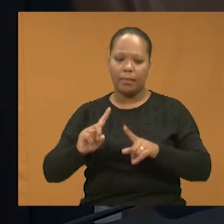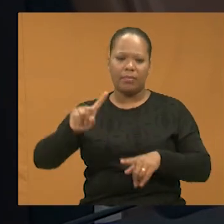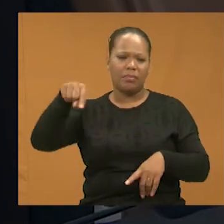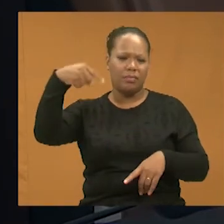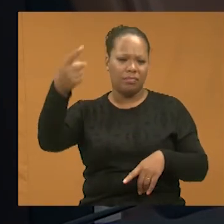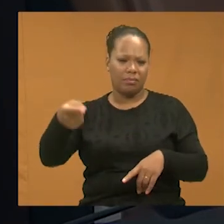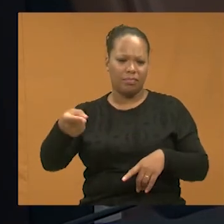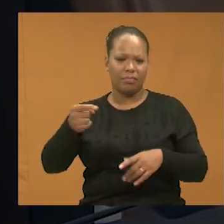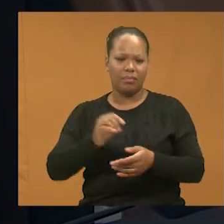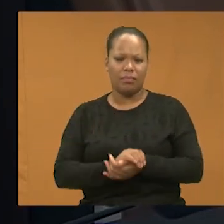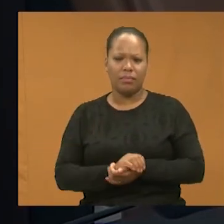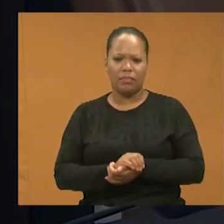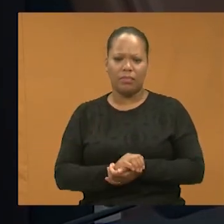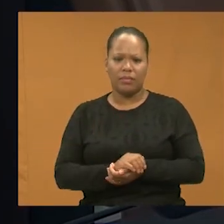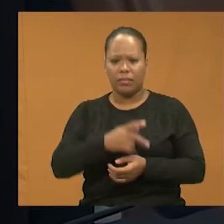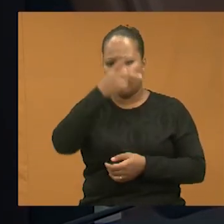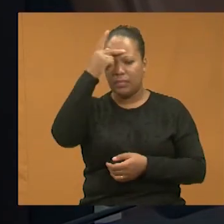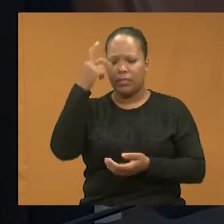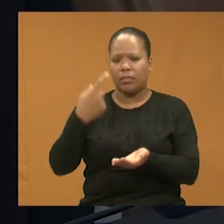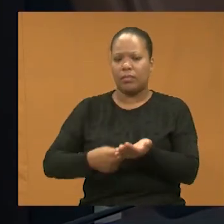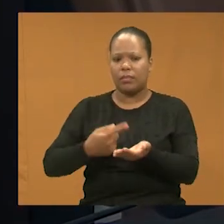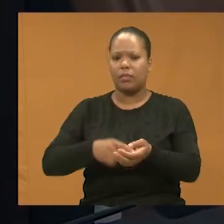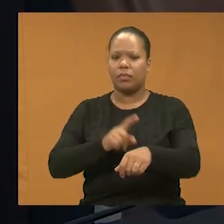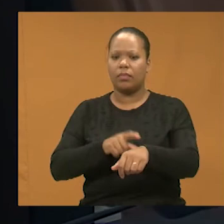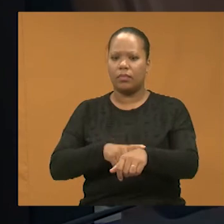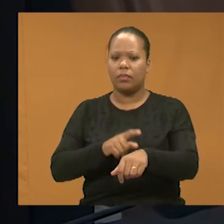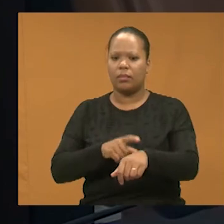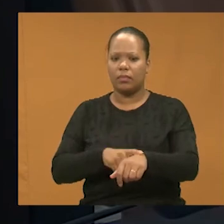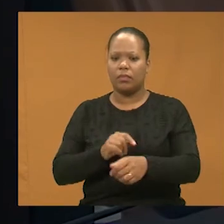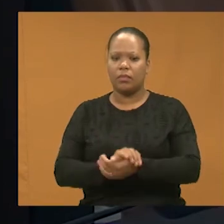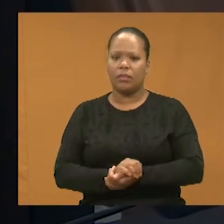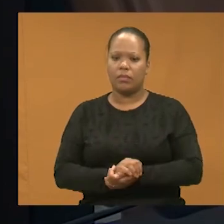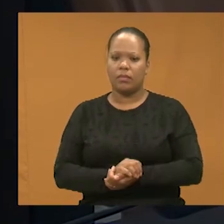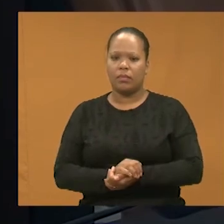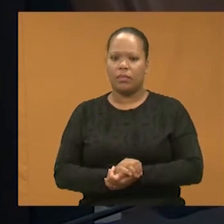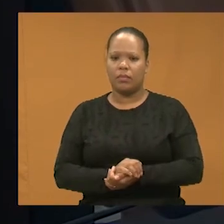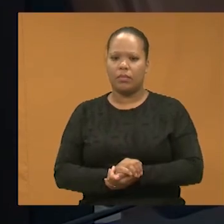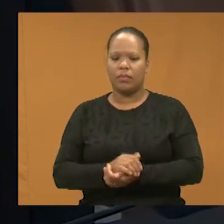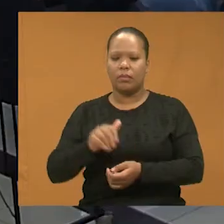depois, por conta do pessoal que tem compromisso com o horário da instituição das PAD.